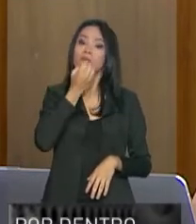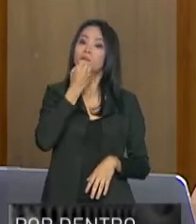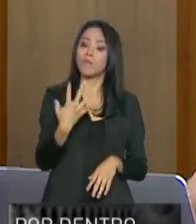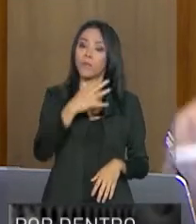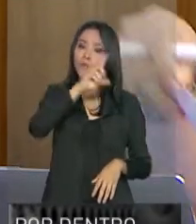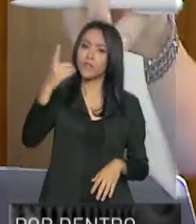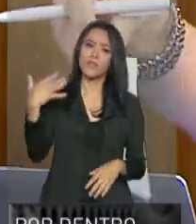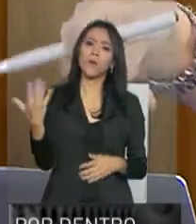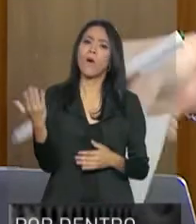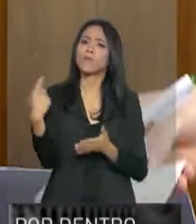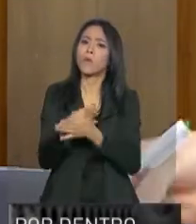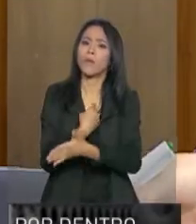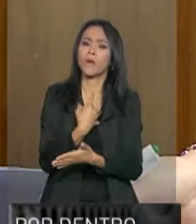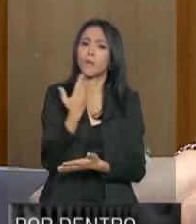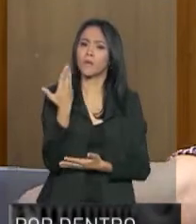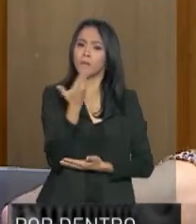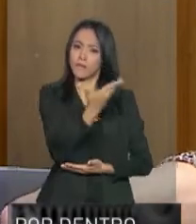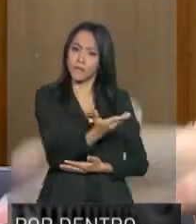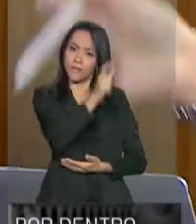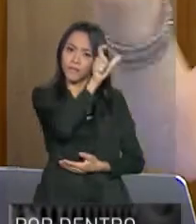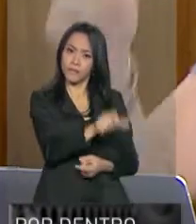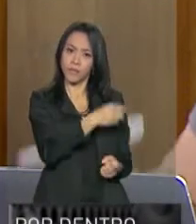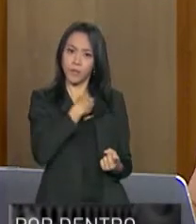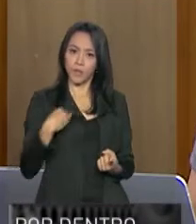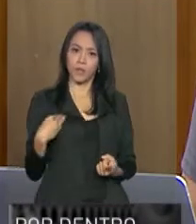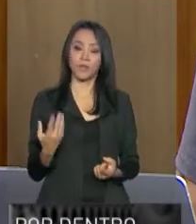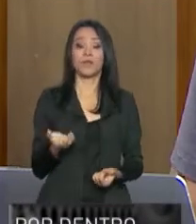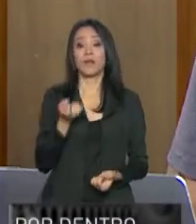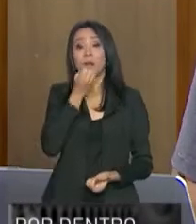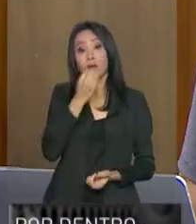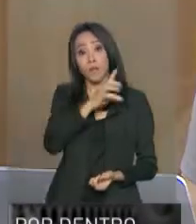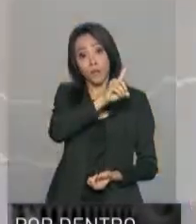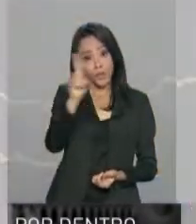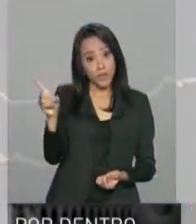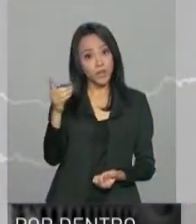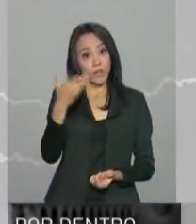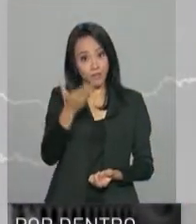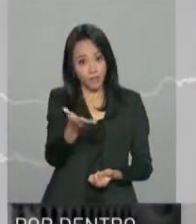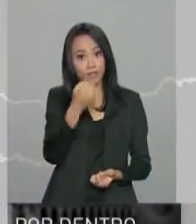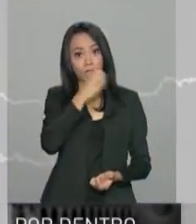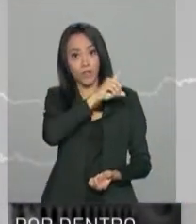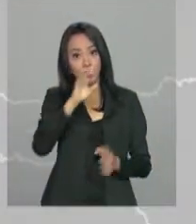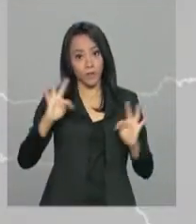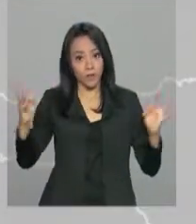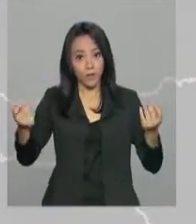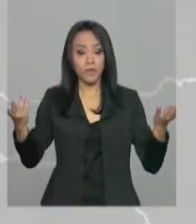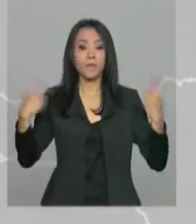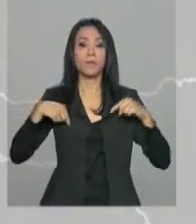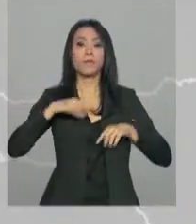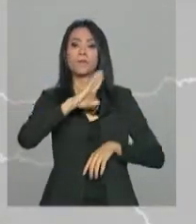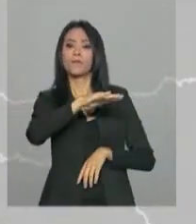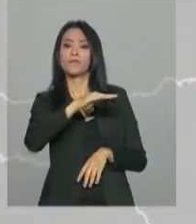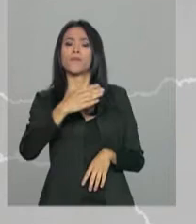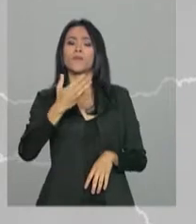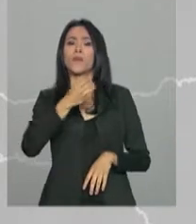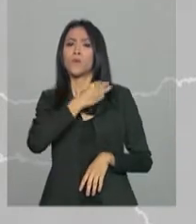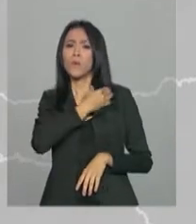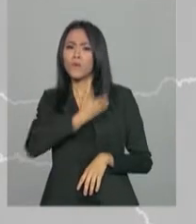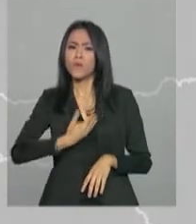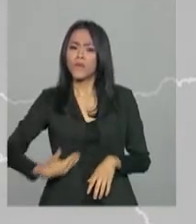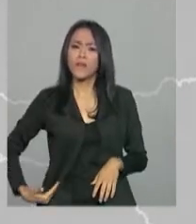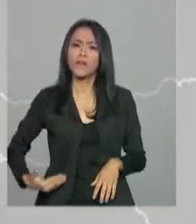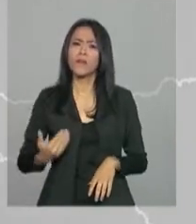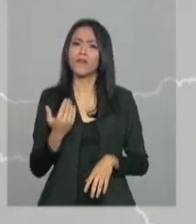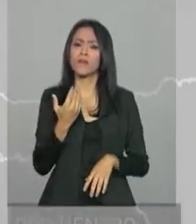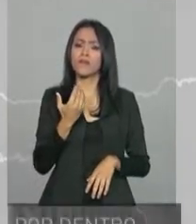você com essa pergunta para o ministro olá bom dia bom dia ministro onde a todos ministro o governo classifica como ilegal a greve